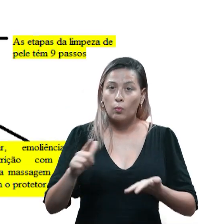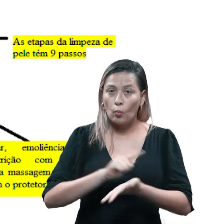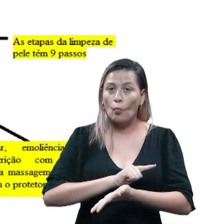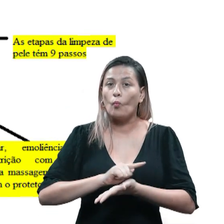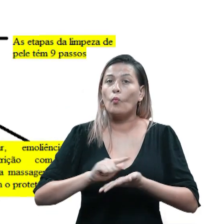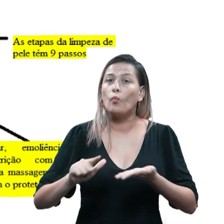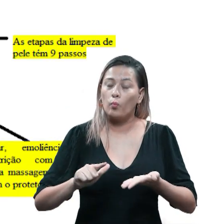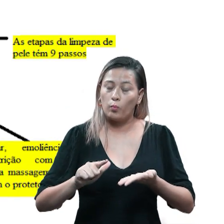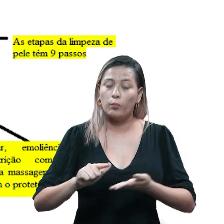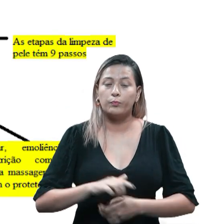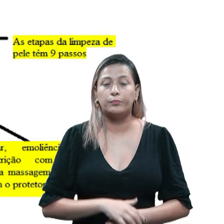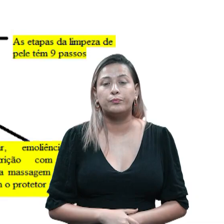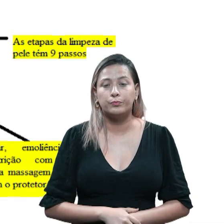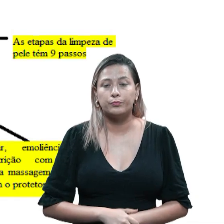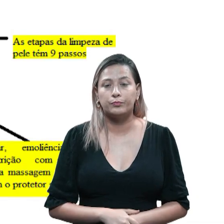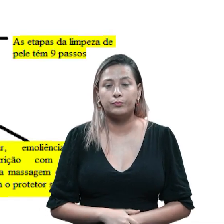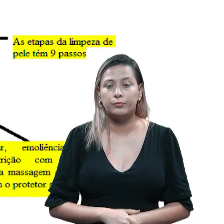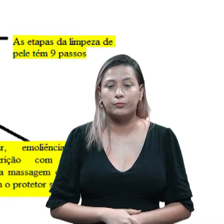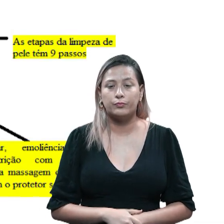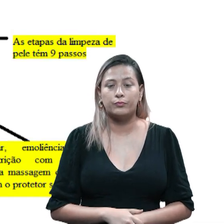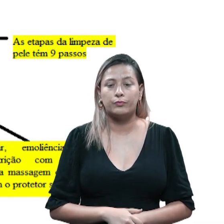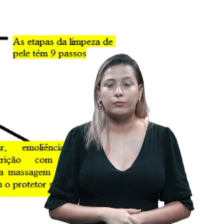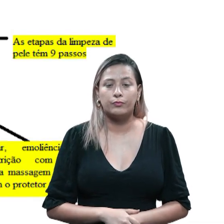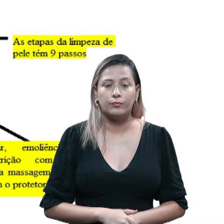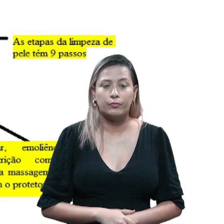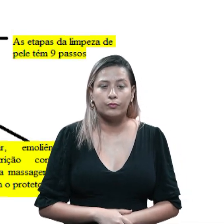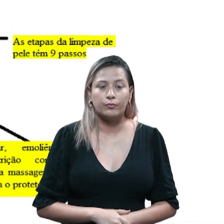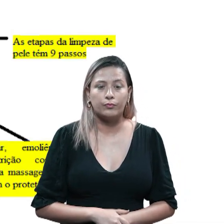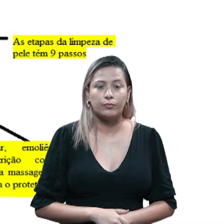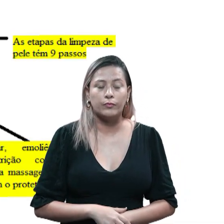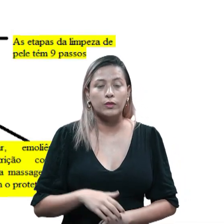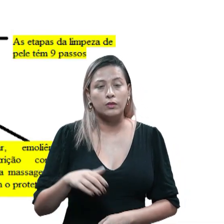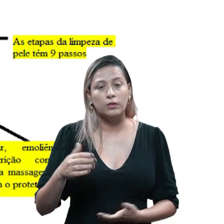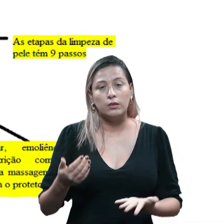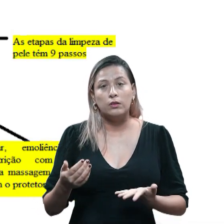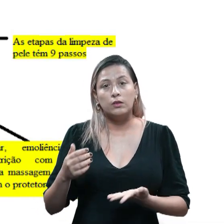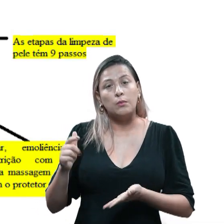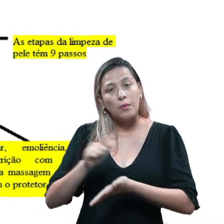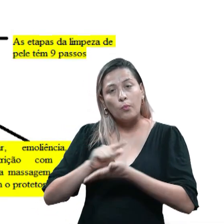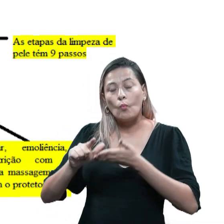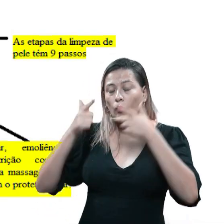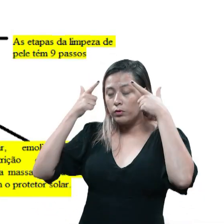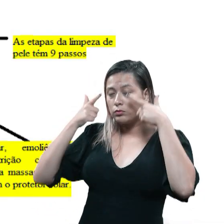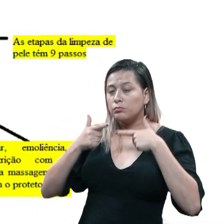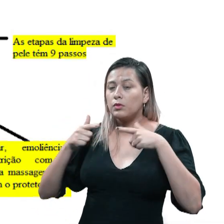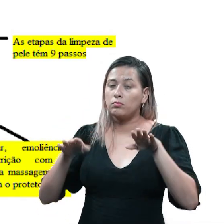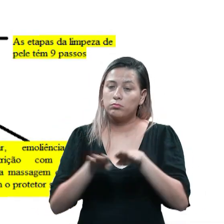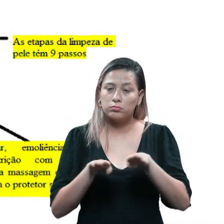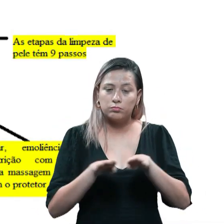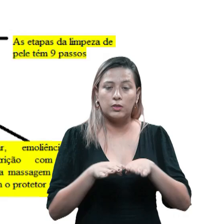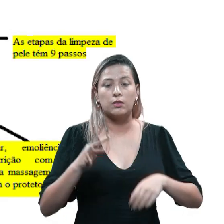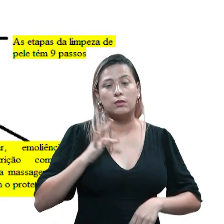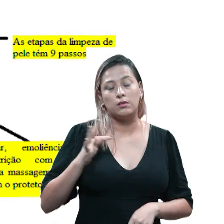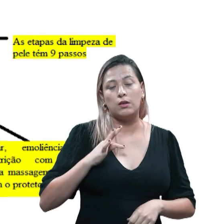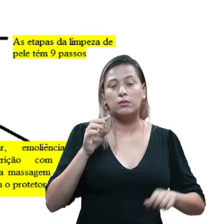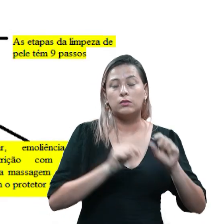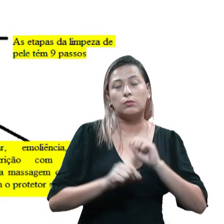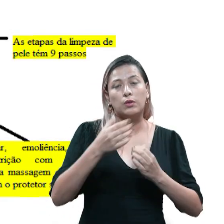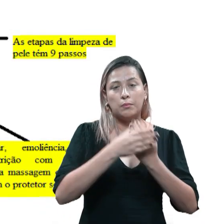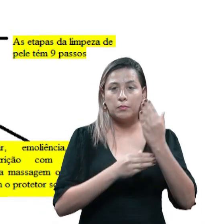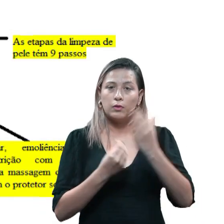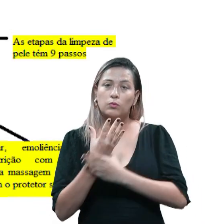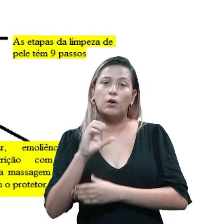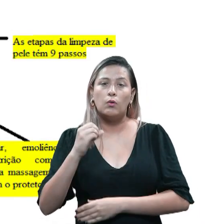para a superfície, antissepsia para superfícies animadas como pele. Técnicas de limpeza de pele, manual,